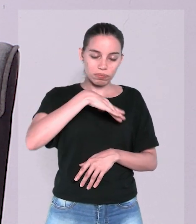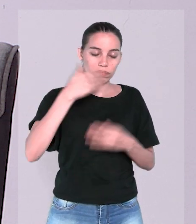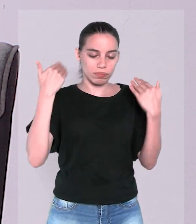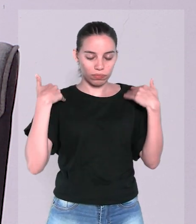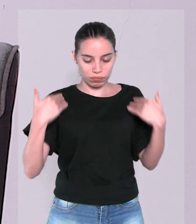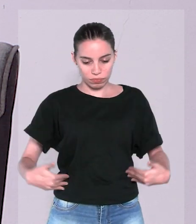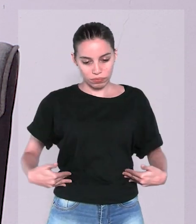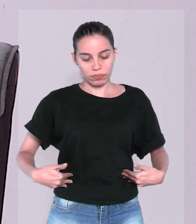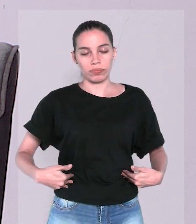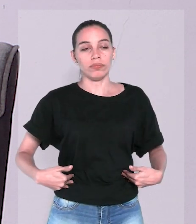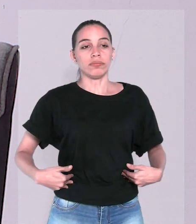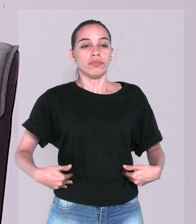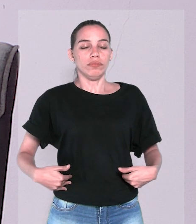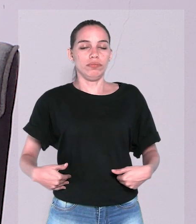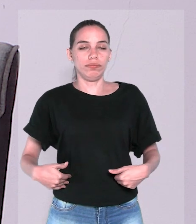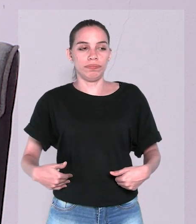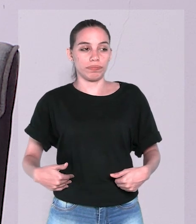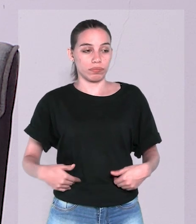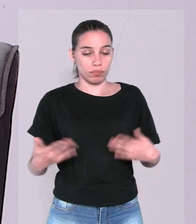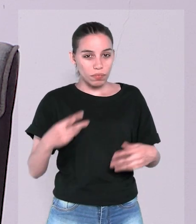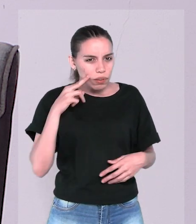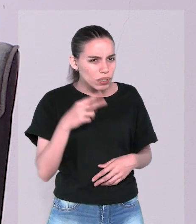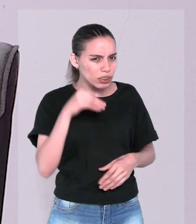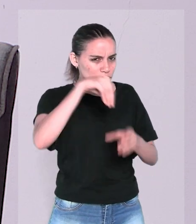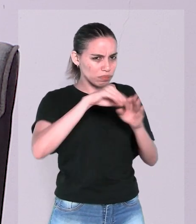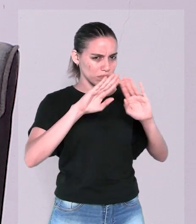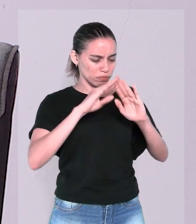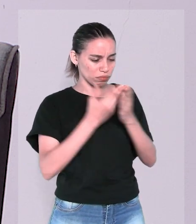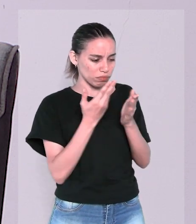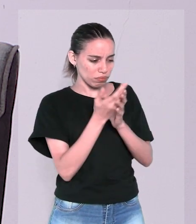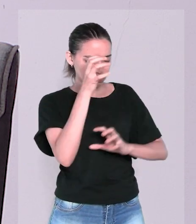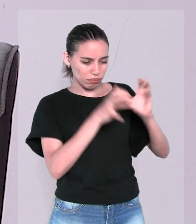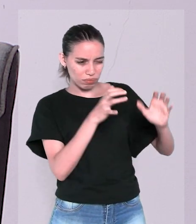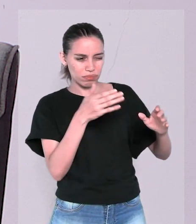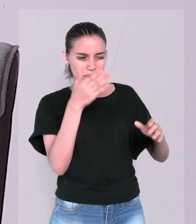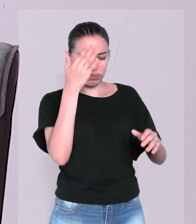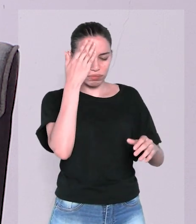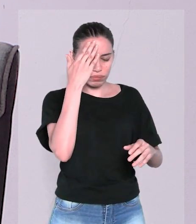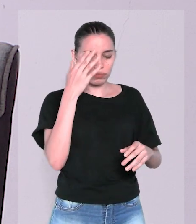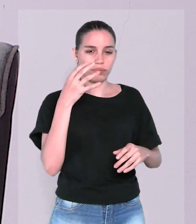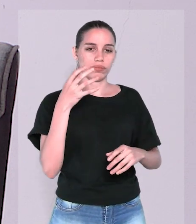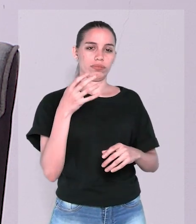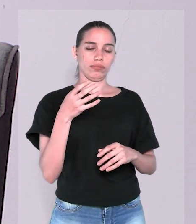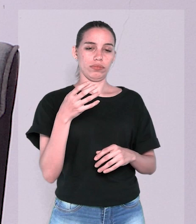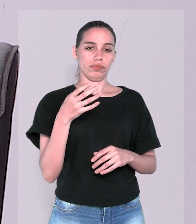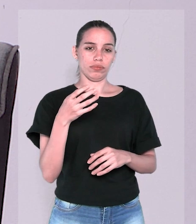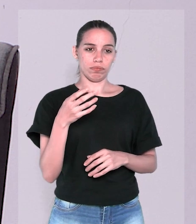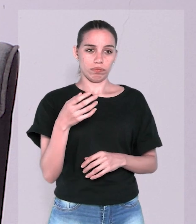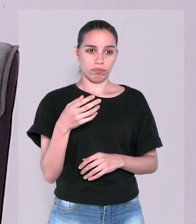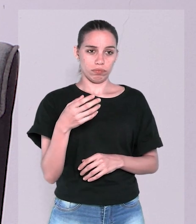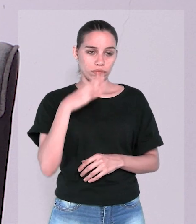aprendo, é como se eu tivesse uma gramática de sobrevivência, e a geração do quarto tem usado essa gramática com habilidade enorme, mas é